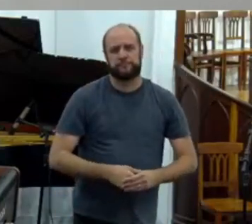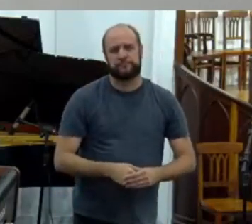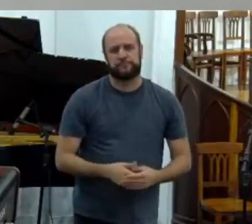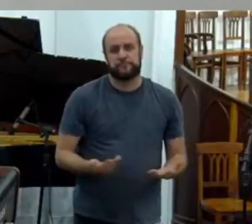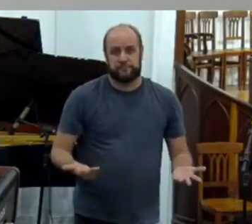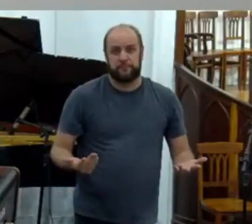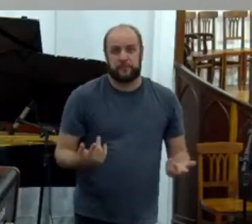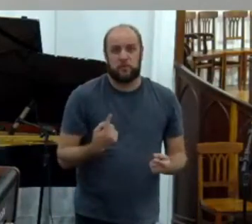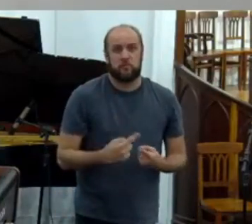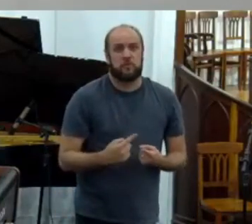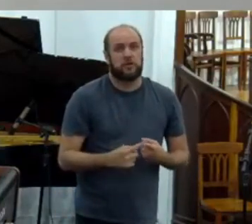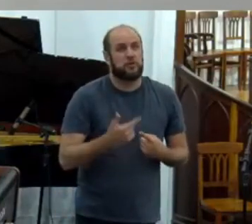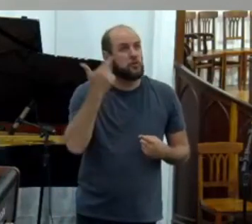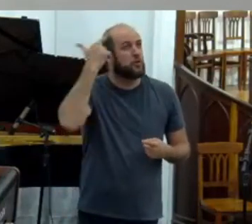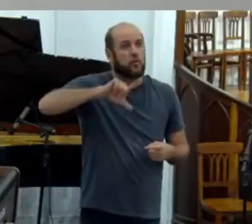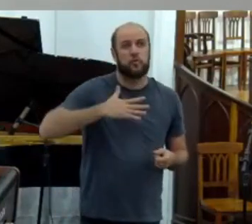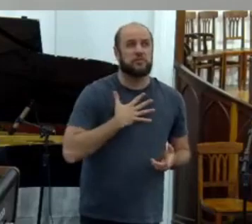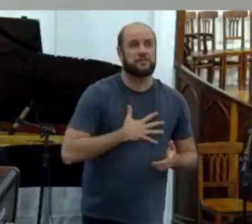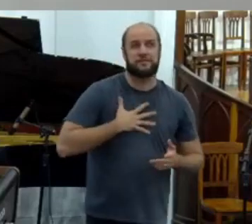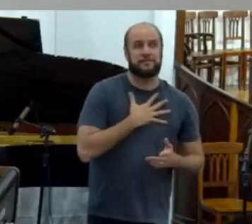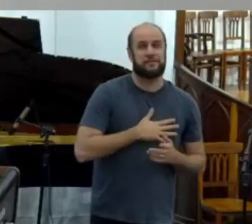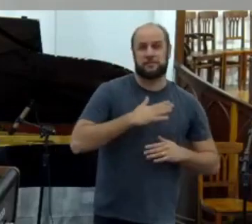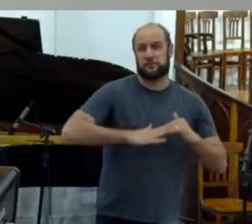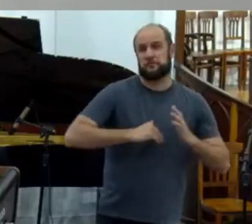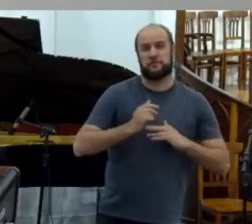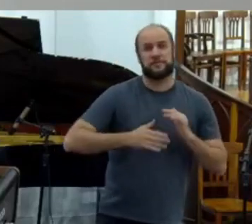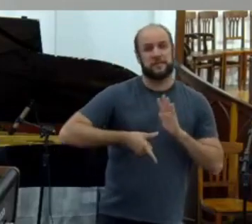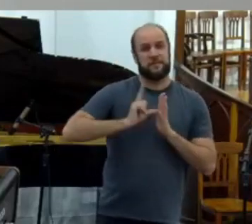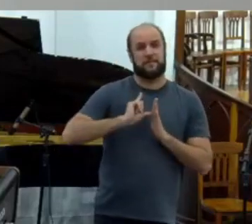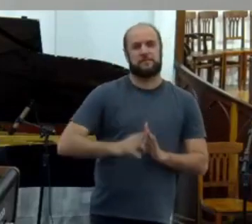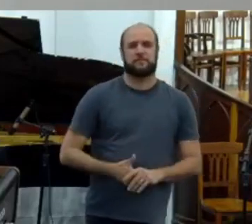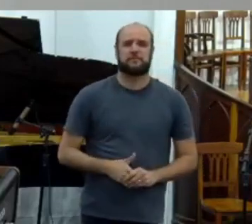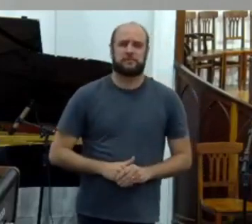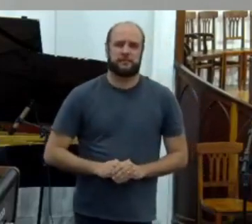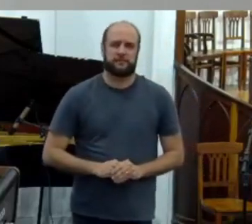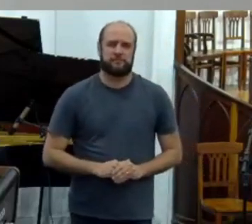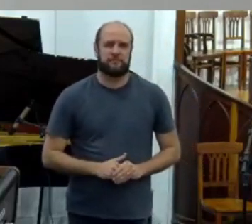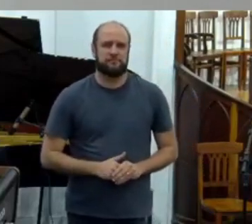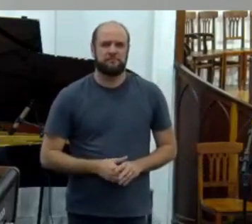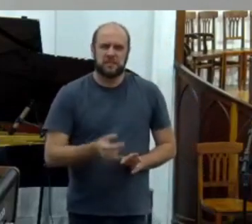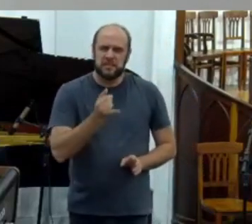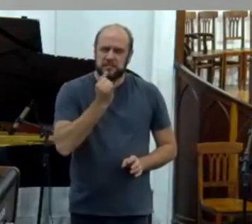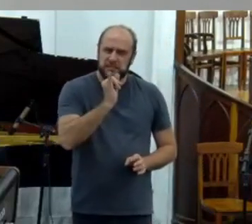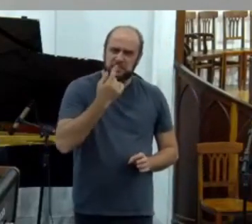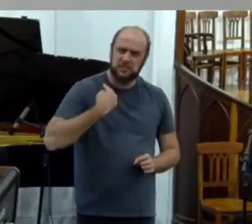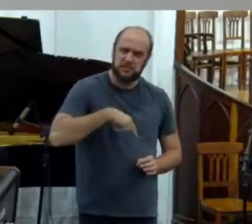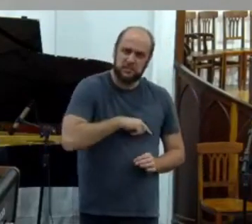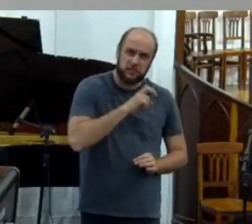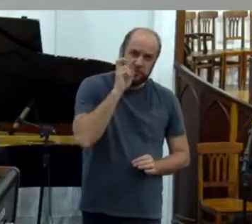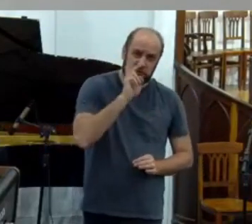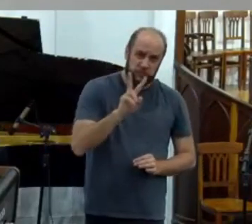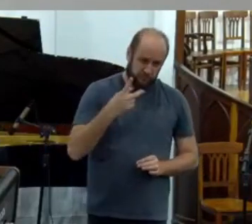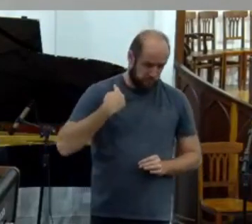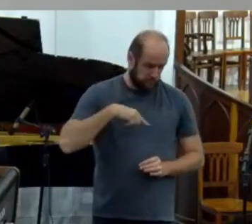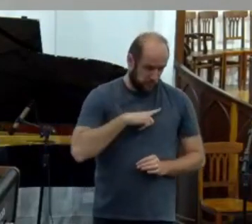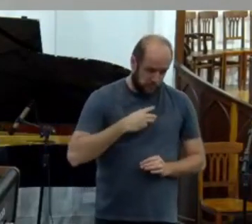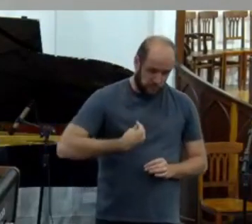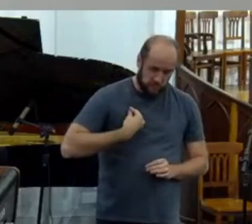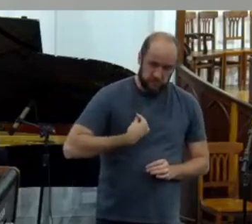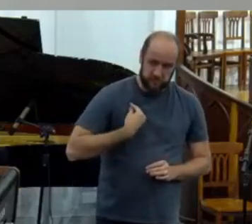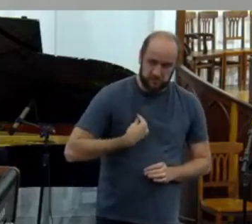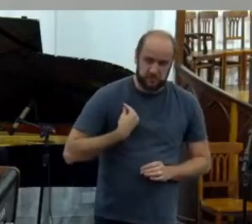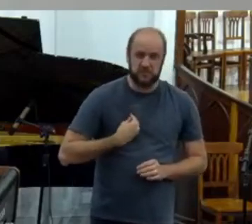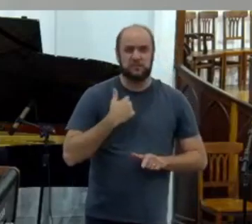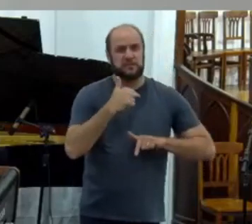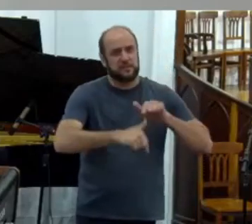Porque não enxergaram satisfação no que faziam antes? Se a gente olhar simplesmente para nós e os